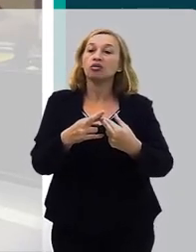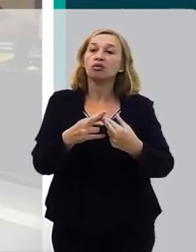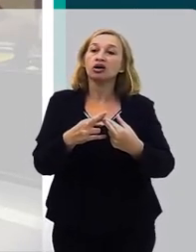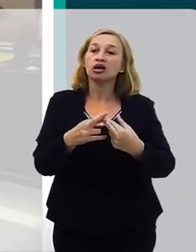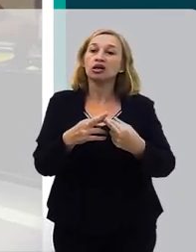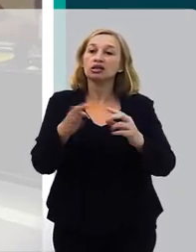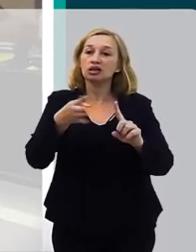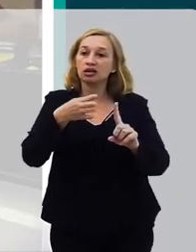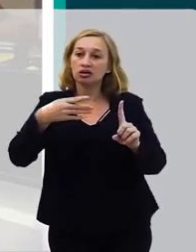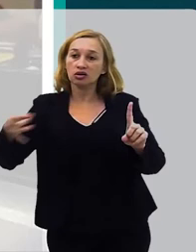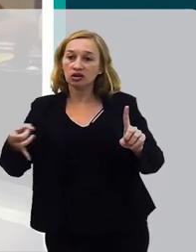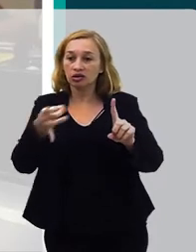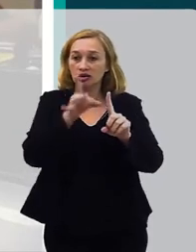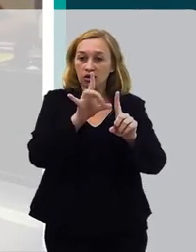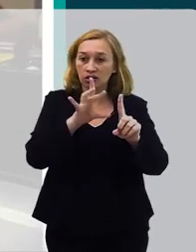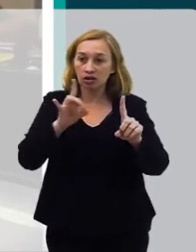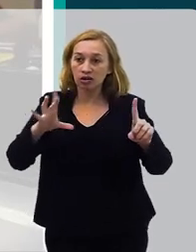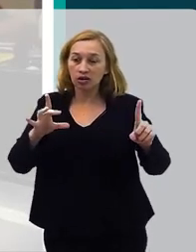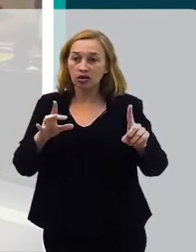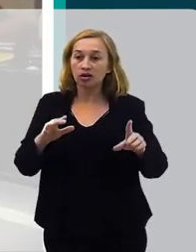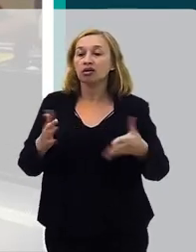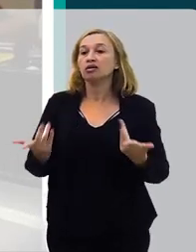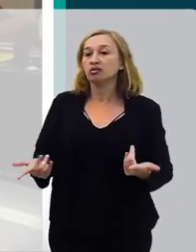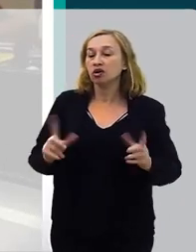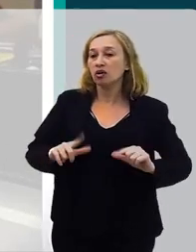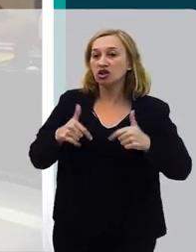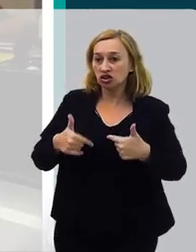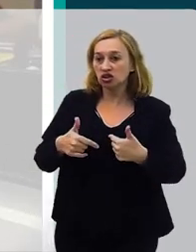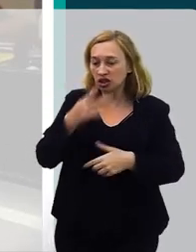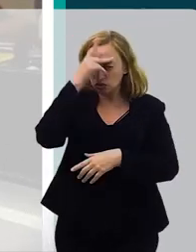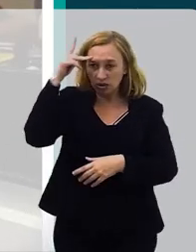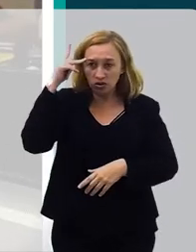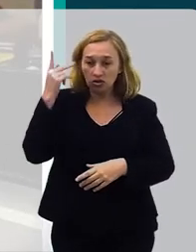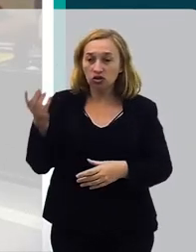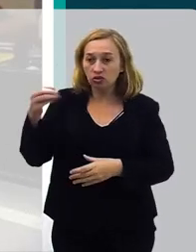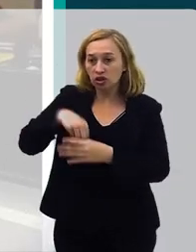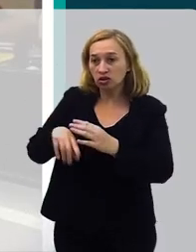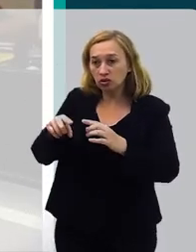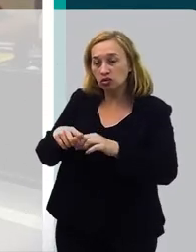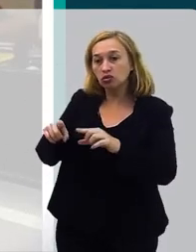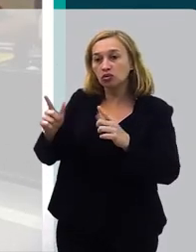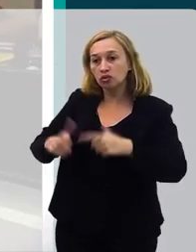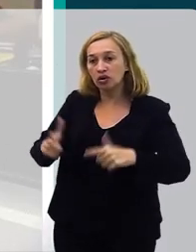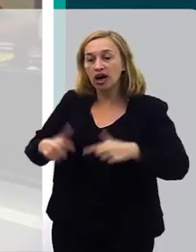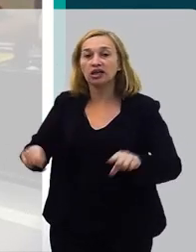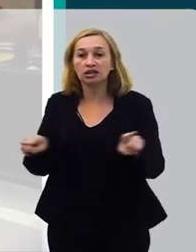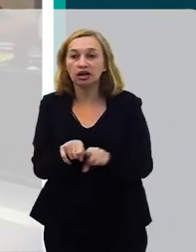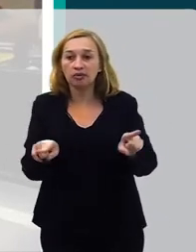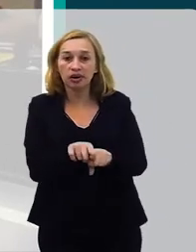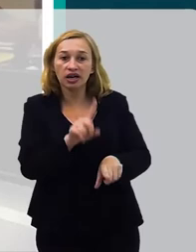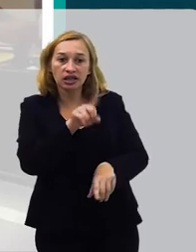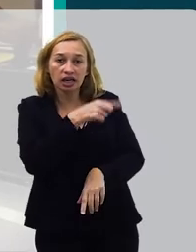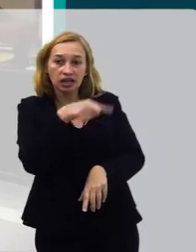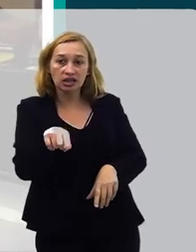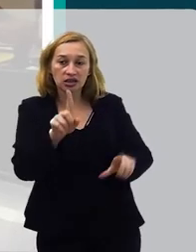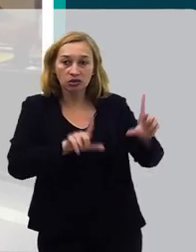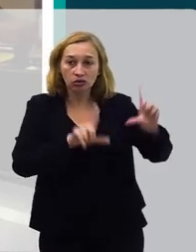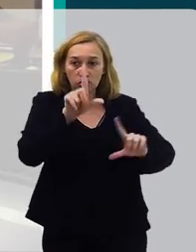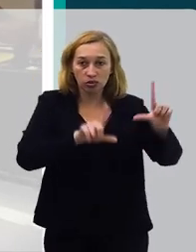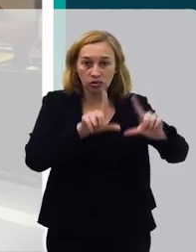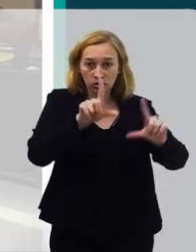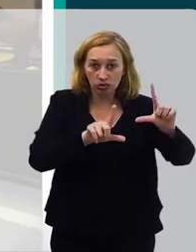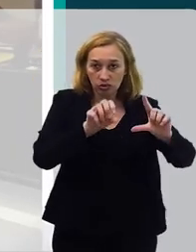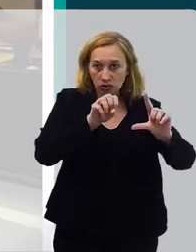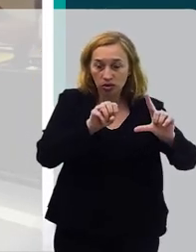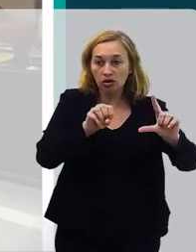tanto pela prática dos participantes, quanto também pela omissão do programa e da